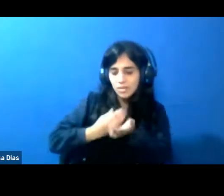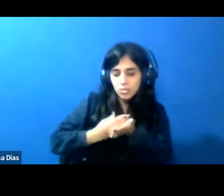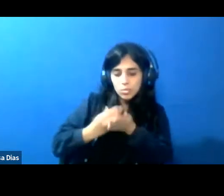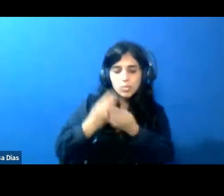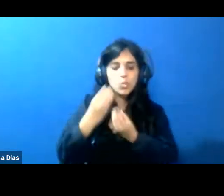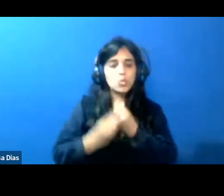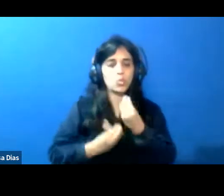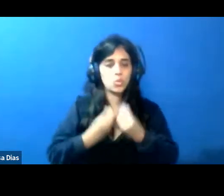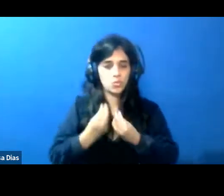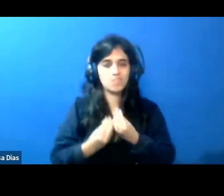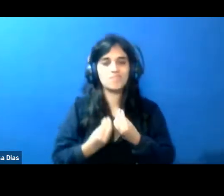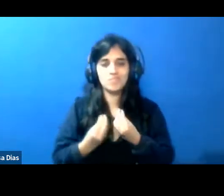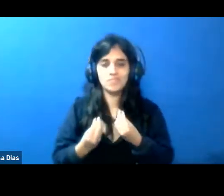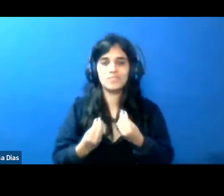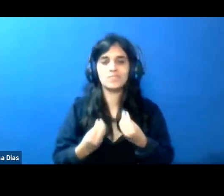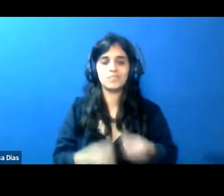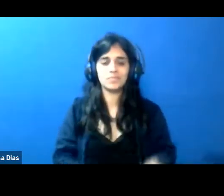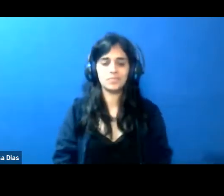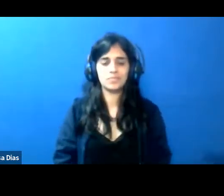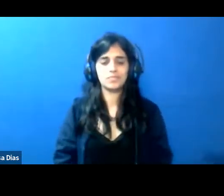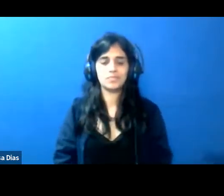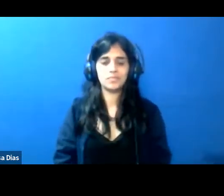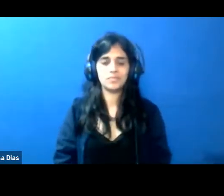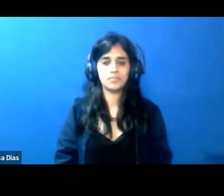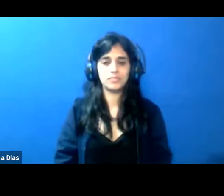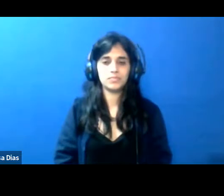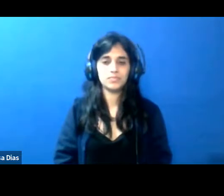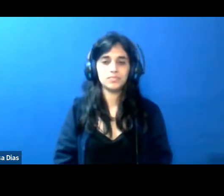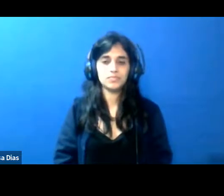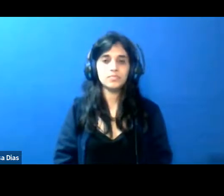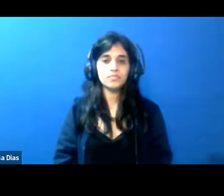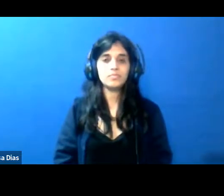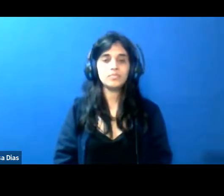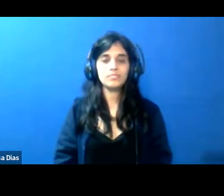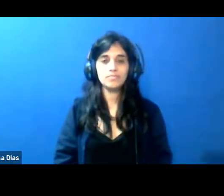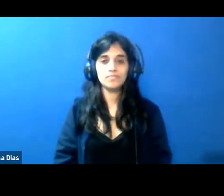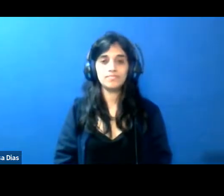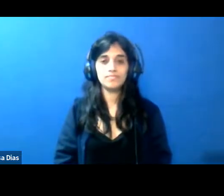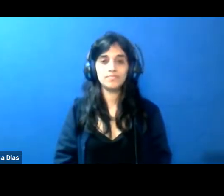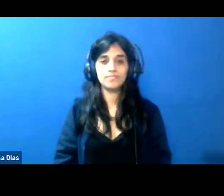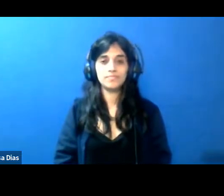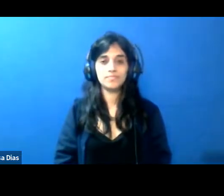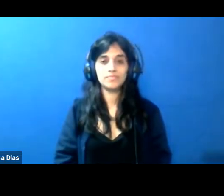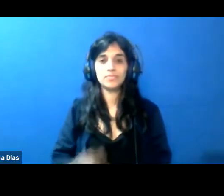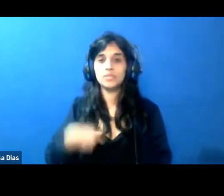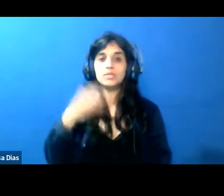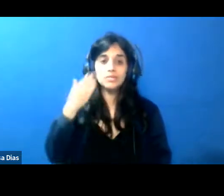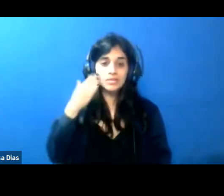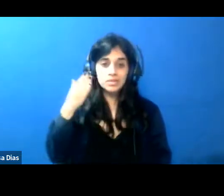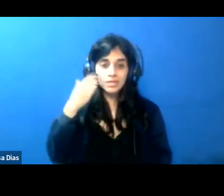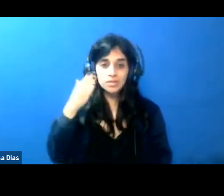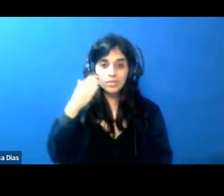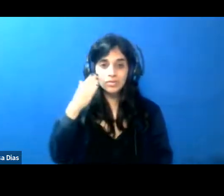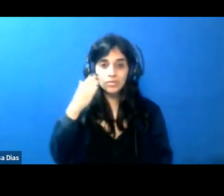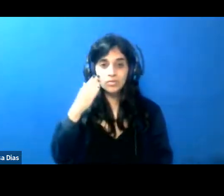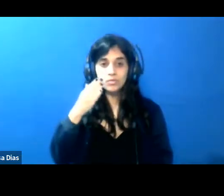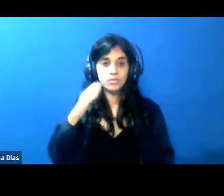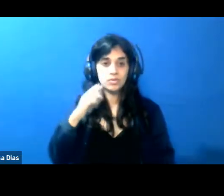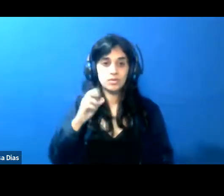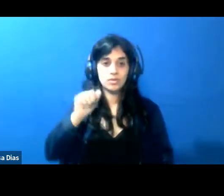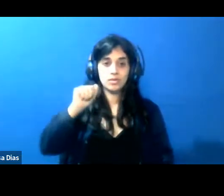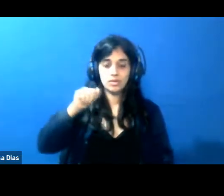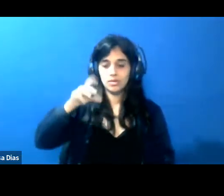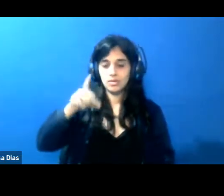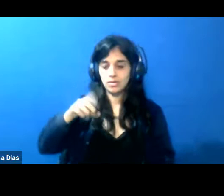E nesse conhecimento que a gente traz, a gente sempre sabe, assim, que quando Nhanderu criou o mundo, ele criou